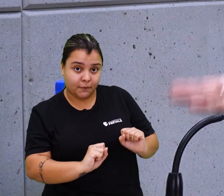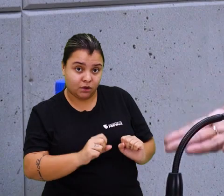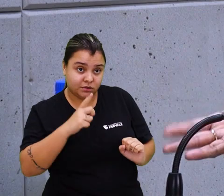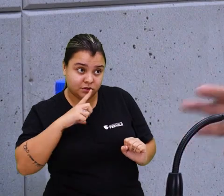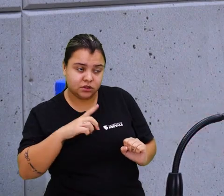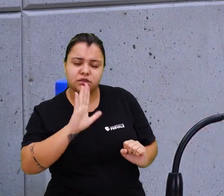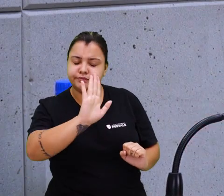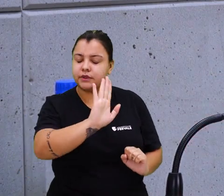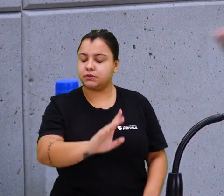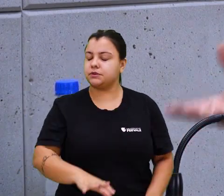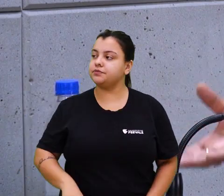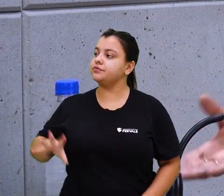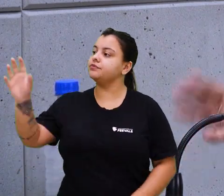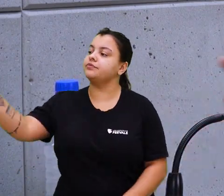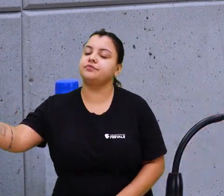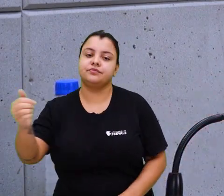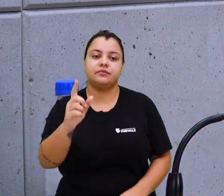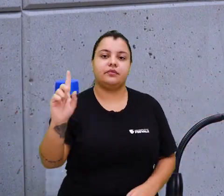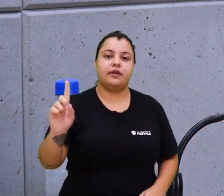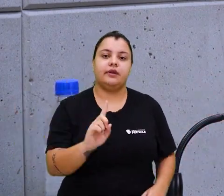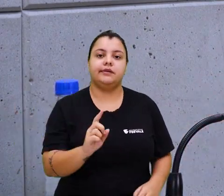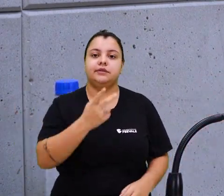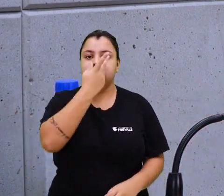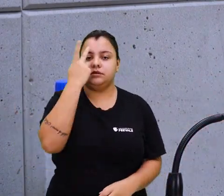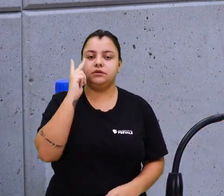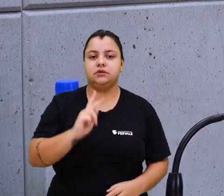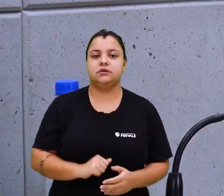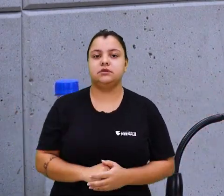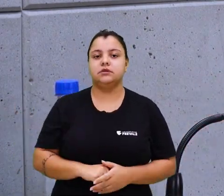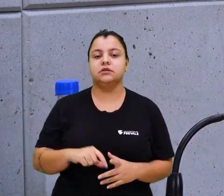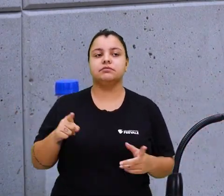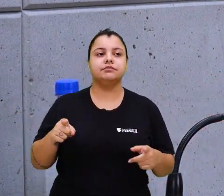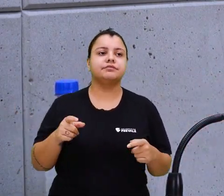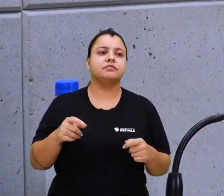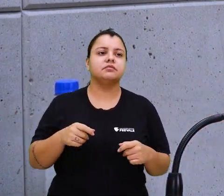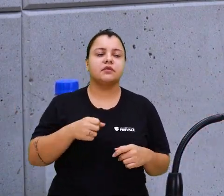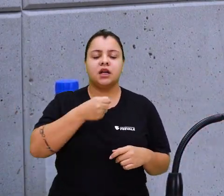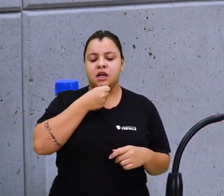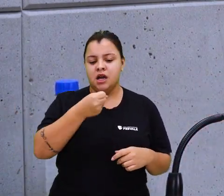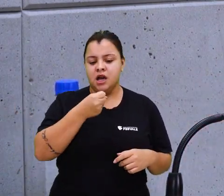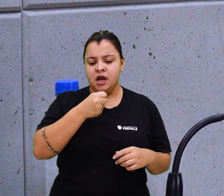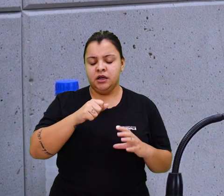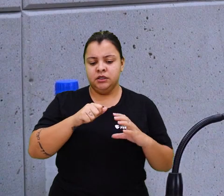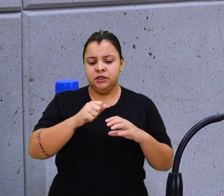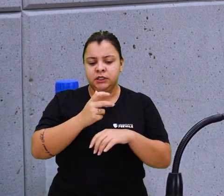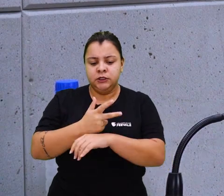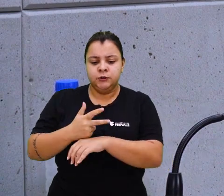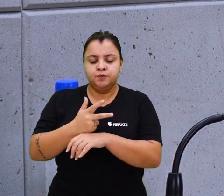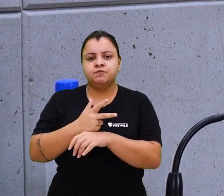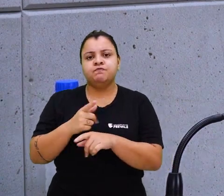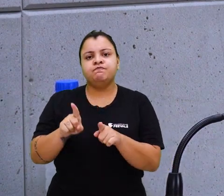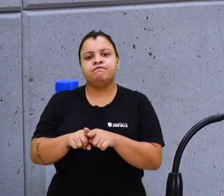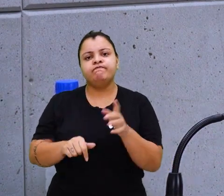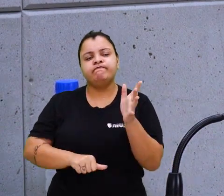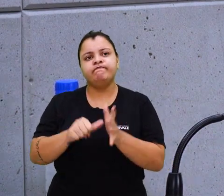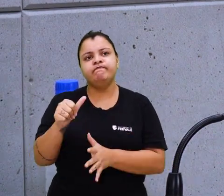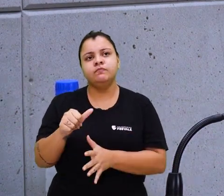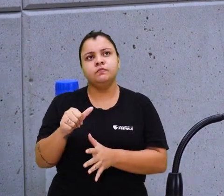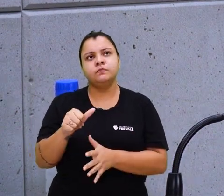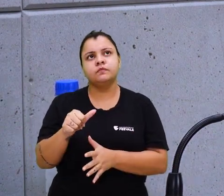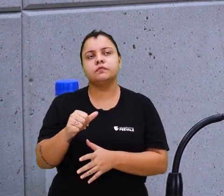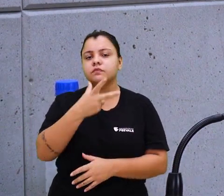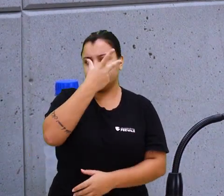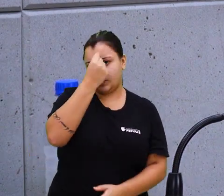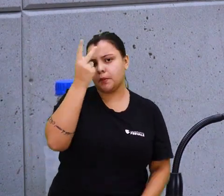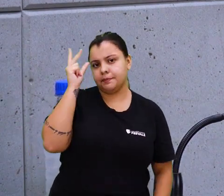Pera aí que eu vou trazer Ah vamos gravar ali enfim né eles gravaram ã acho que o primeiro entrevistado foi